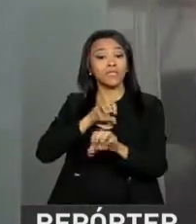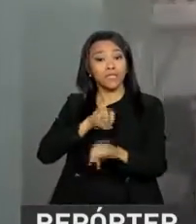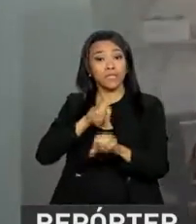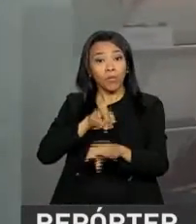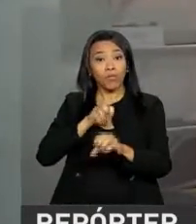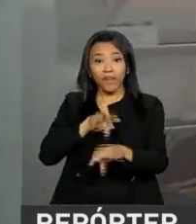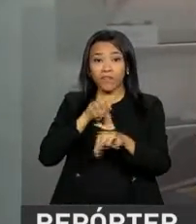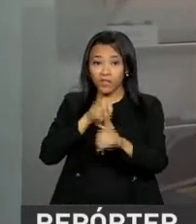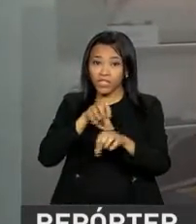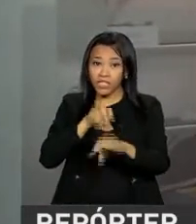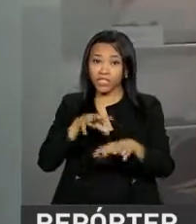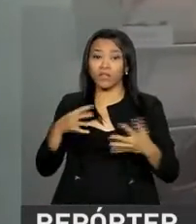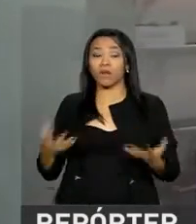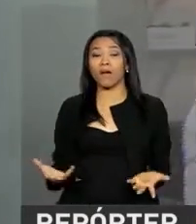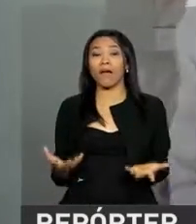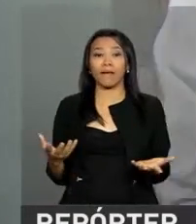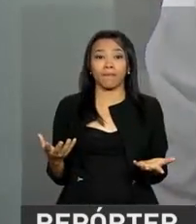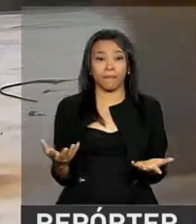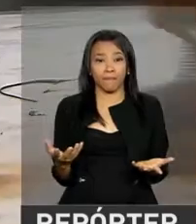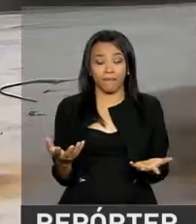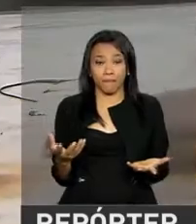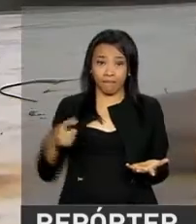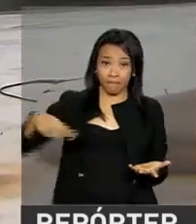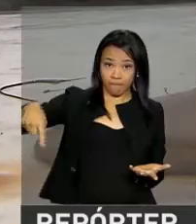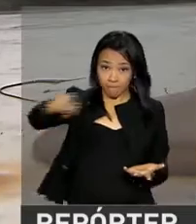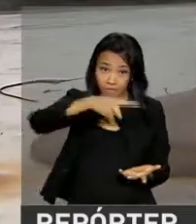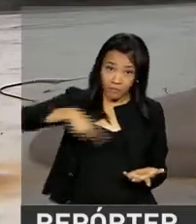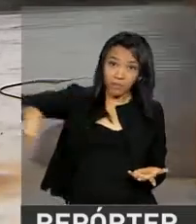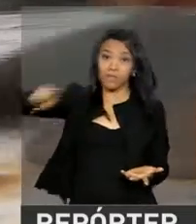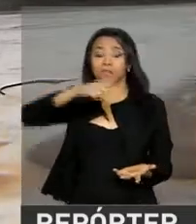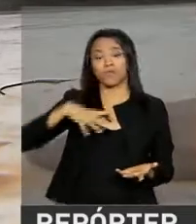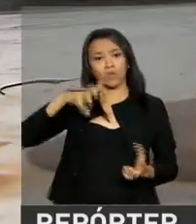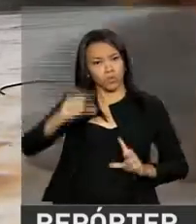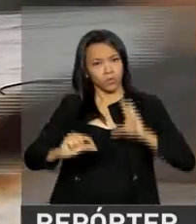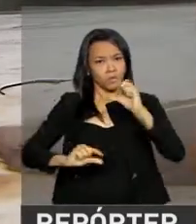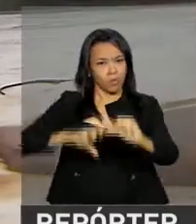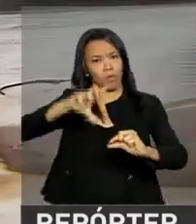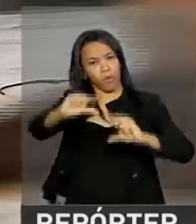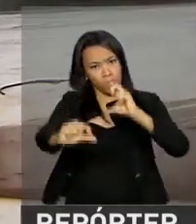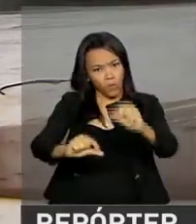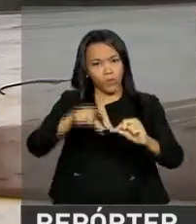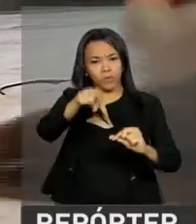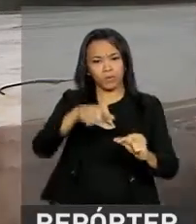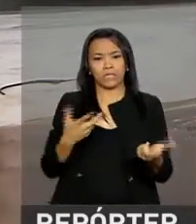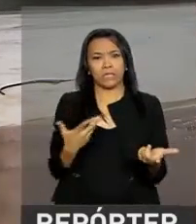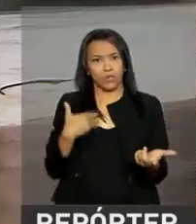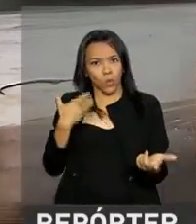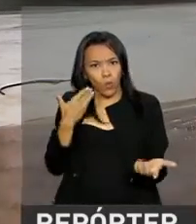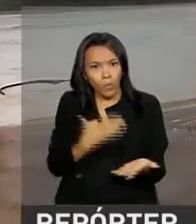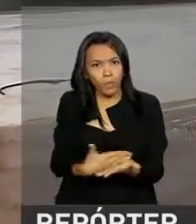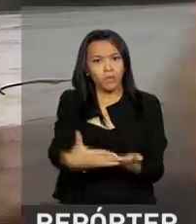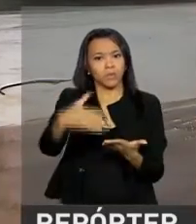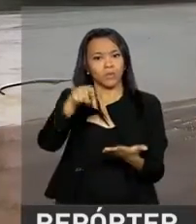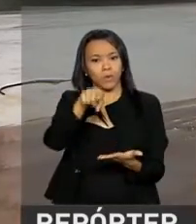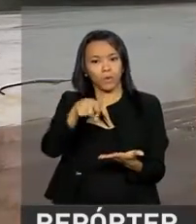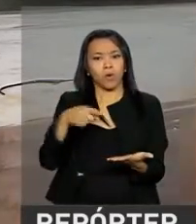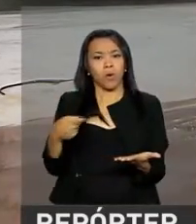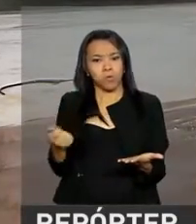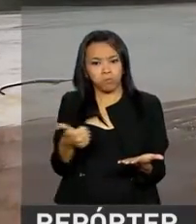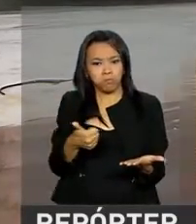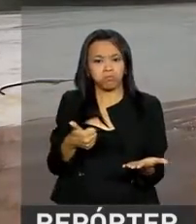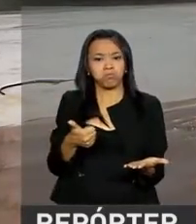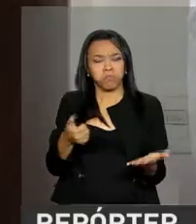transformar açúcar essas delícias aos poucos o hobby virou negócio e ele decidiu arriscar